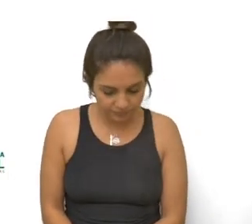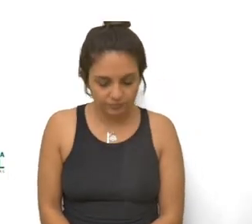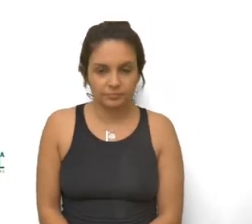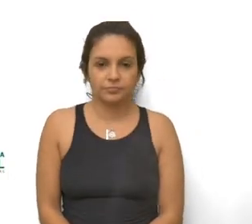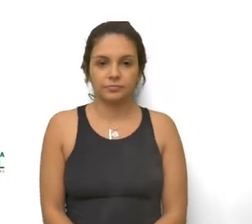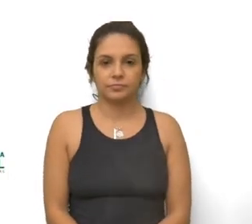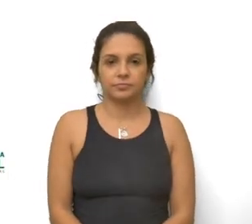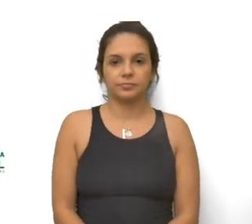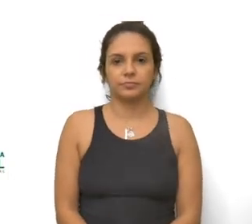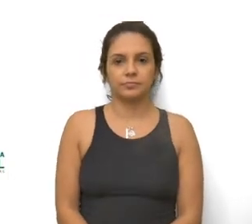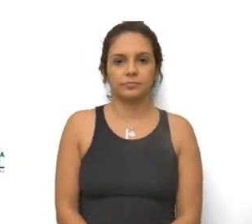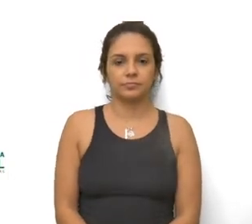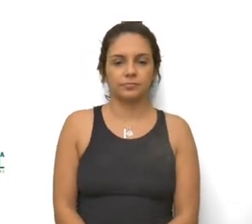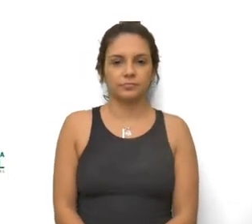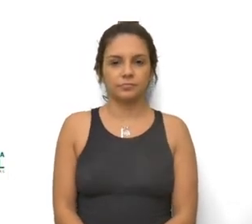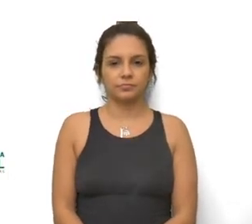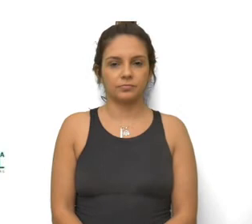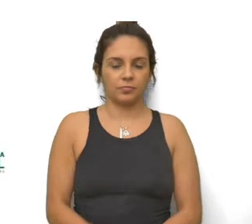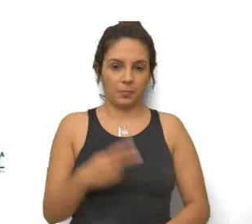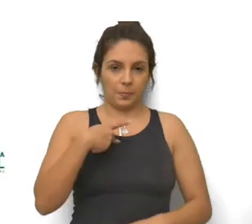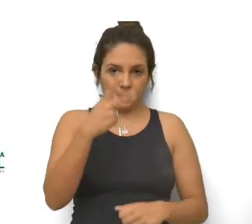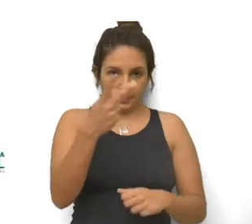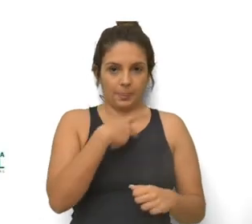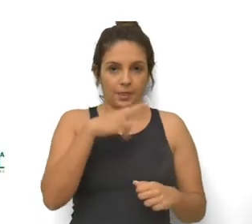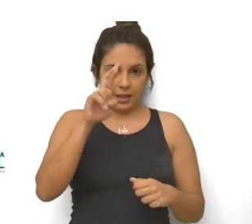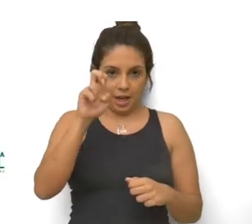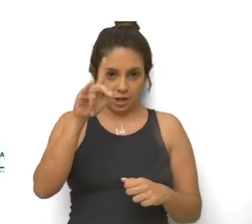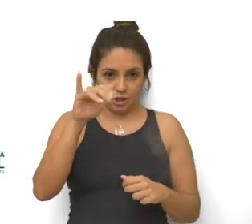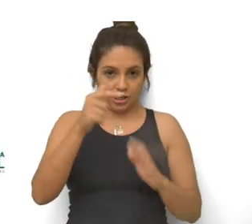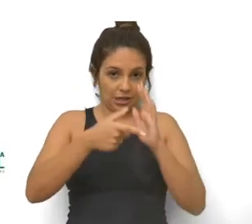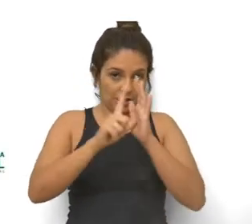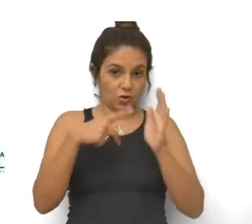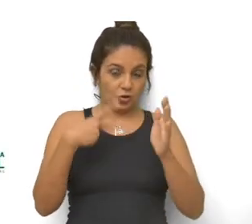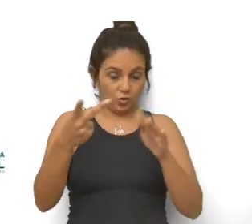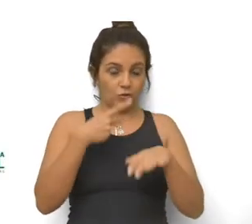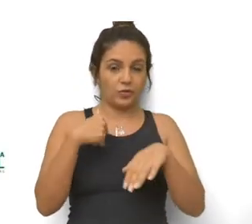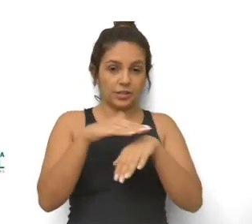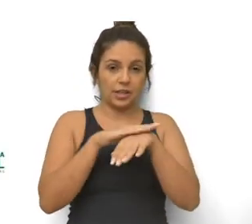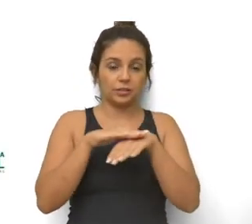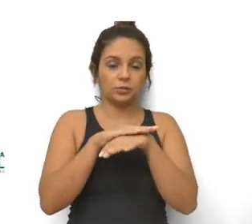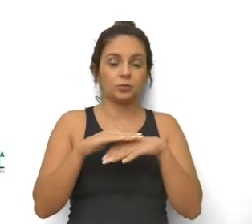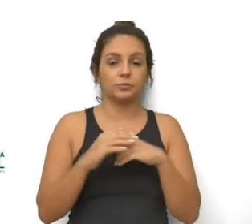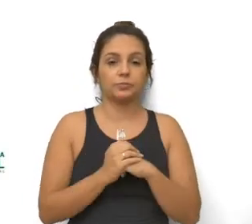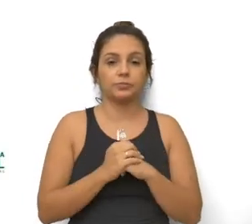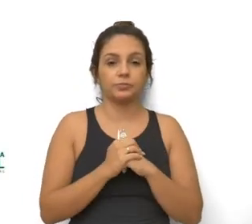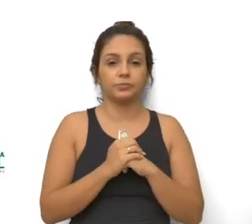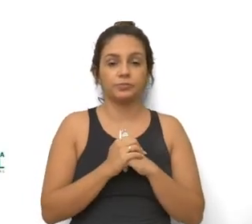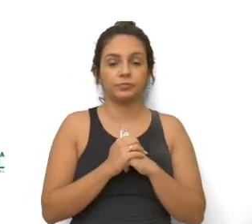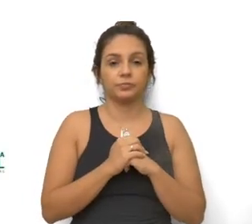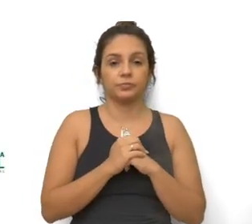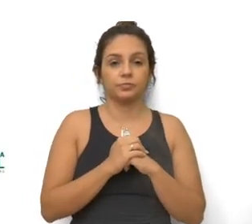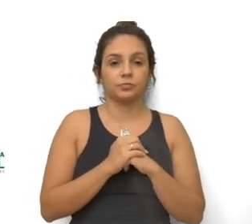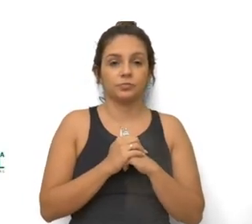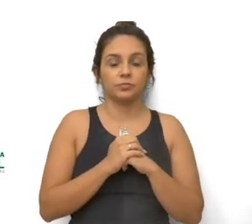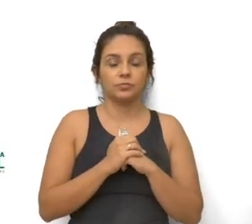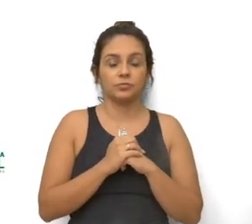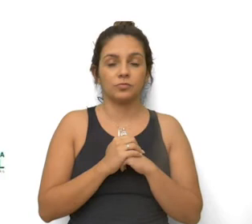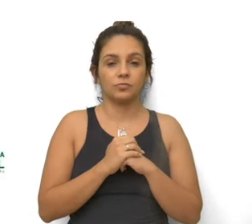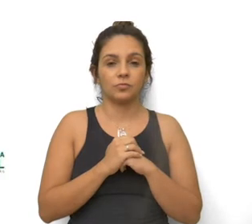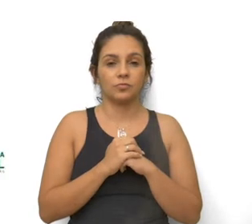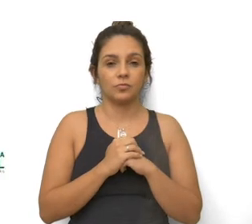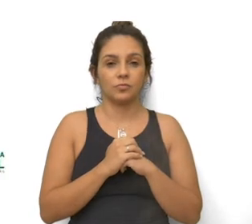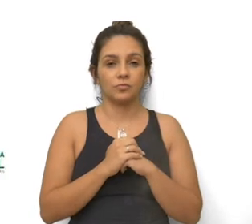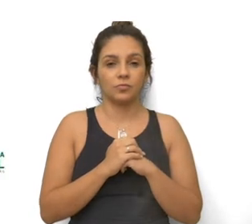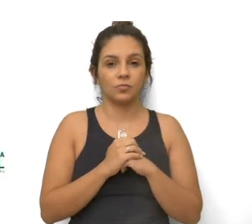a Regina e eu tínhamos conversado um pouco antes, né, sobre o que